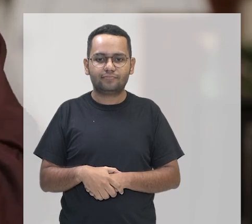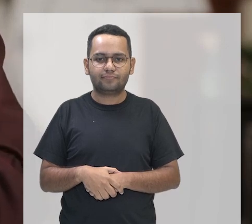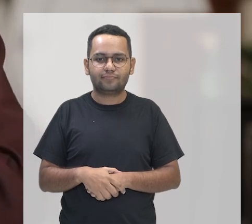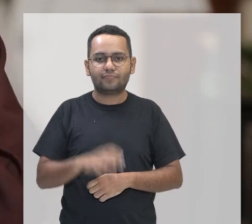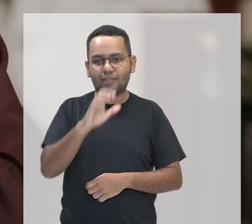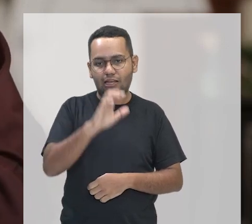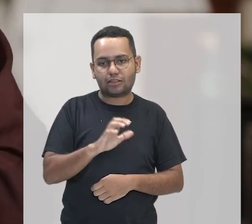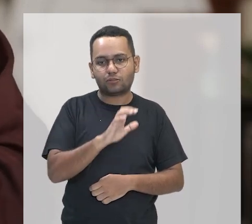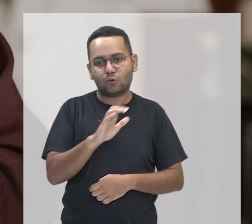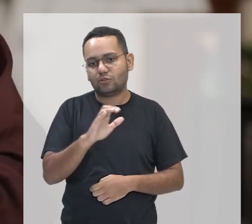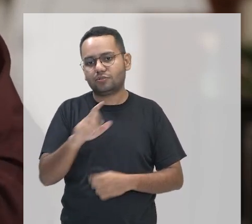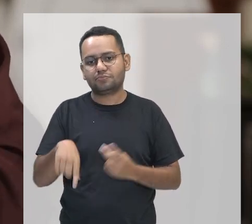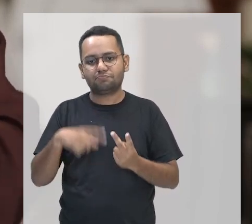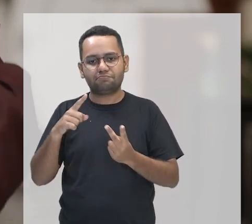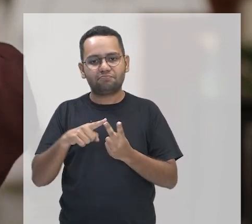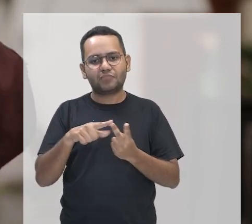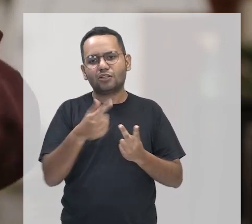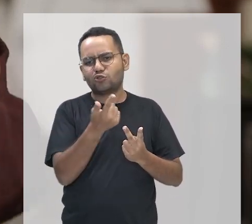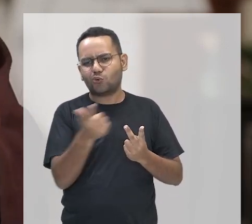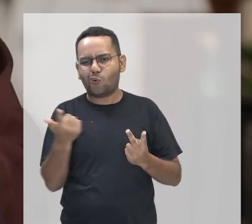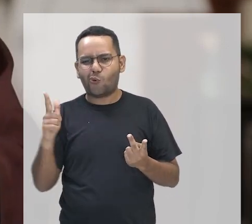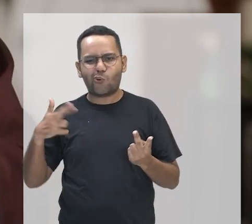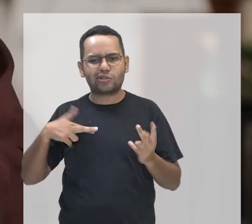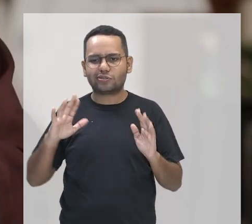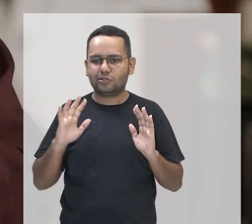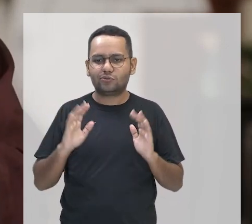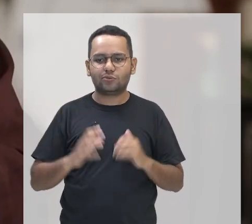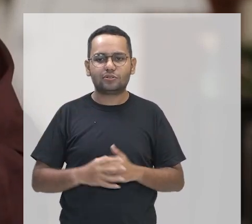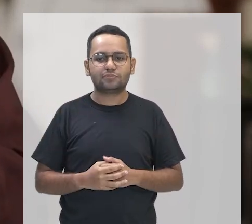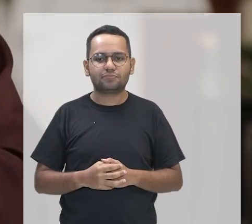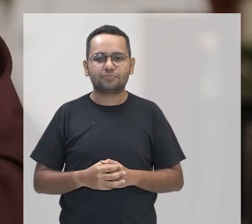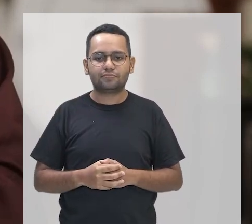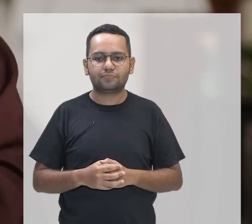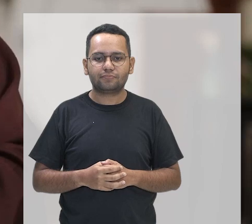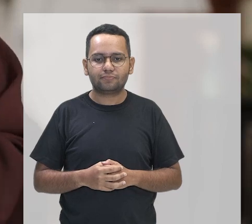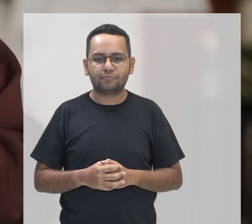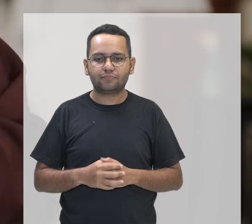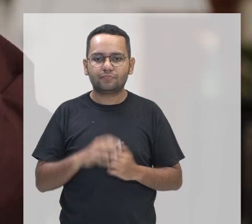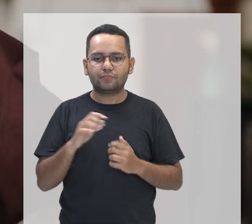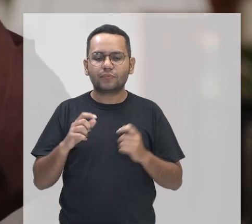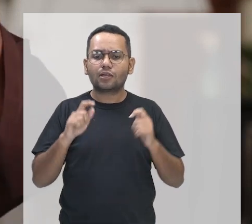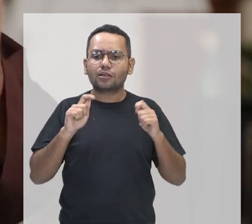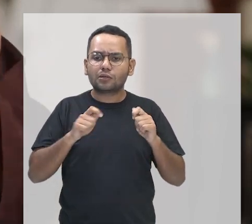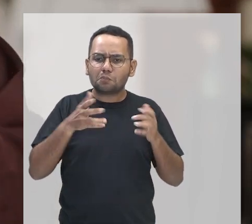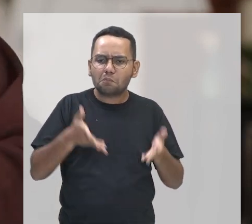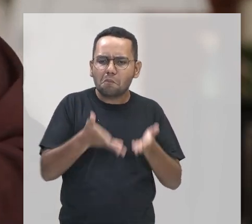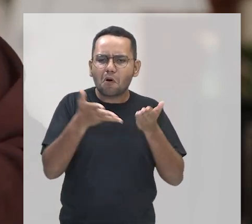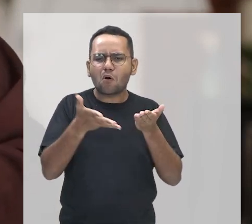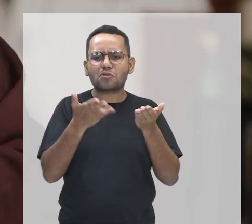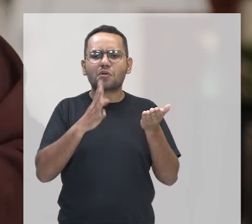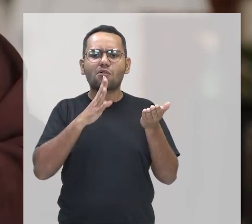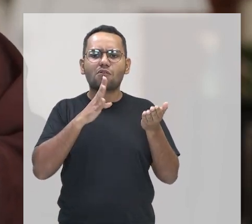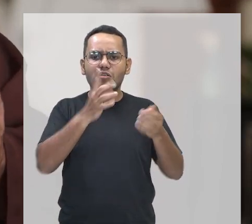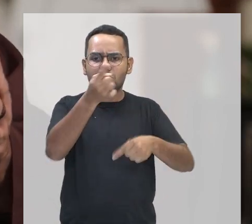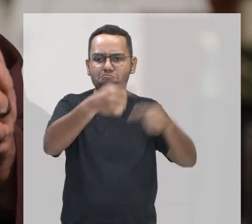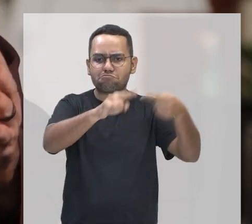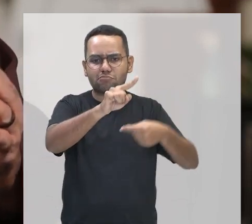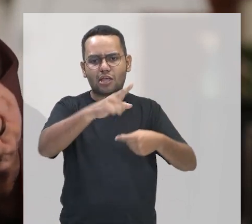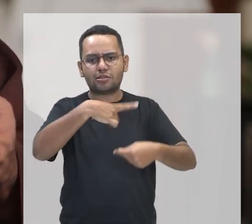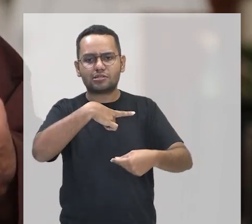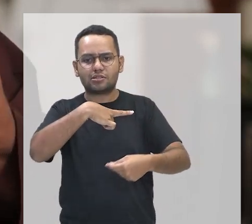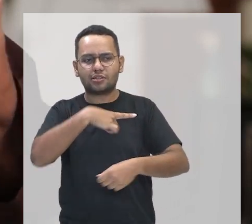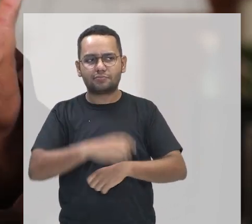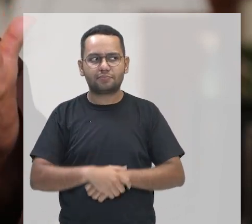fé católica, a fé das outras religiões que nos impulsionam para o transcendente. E